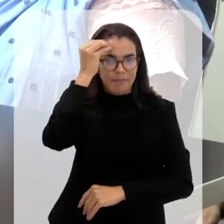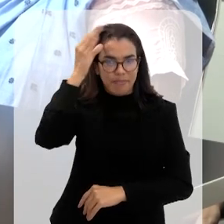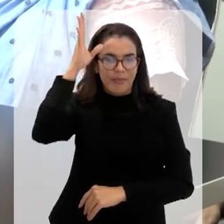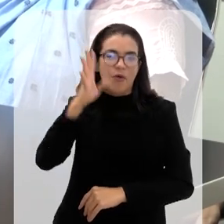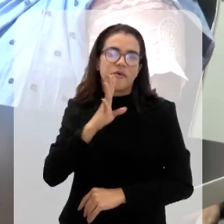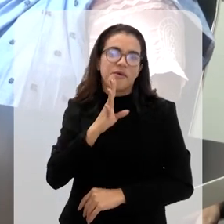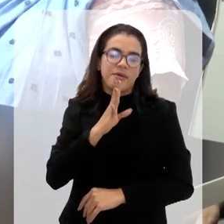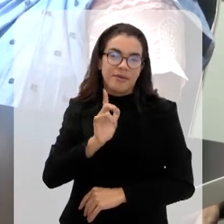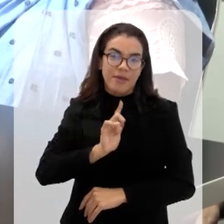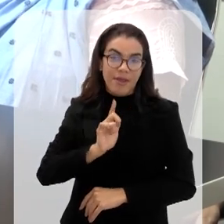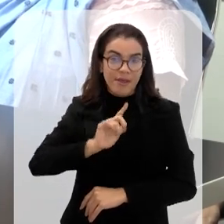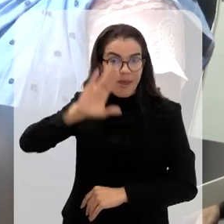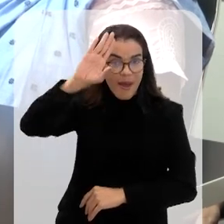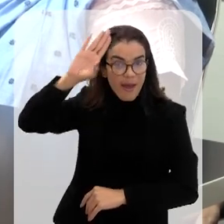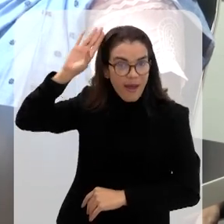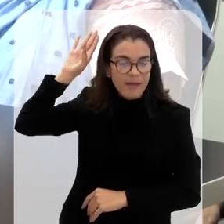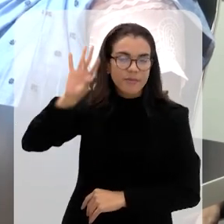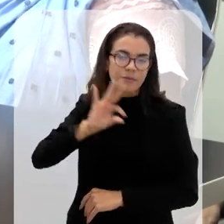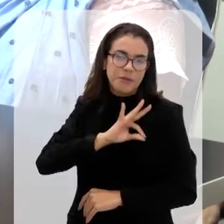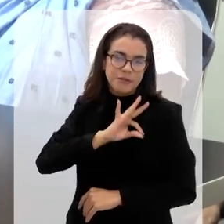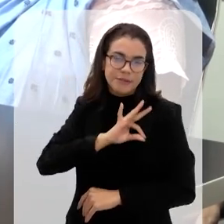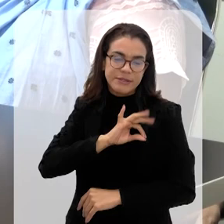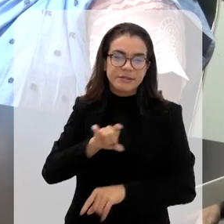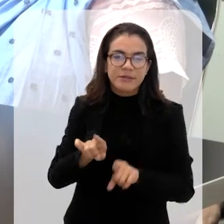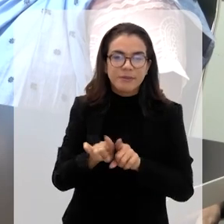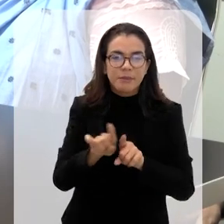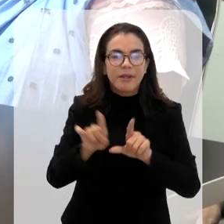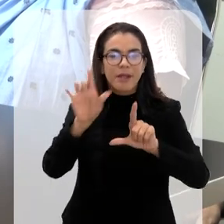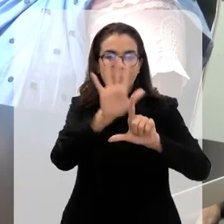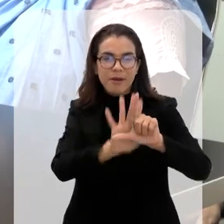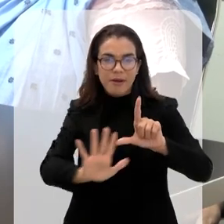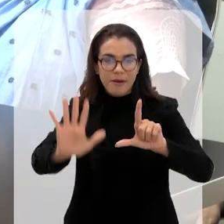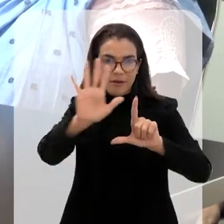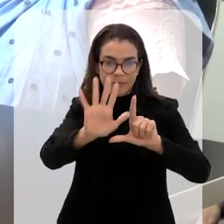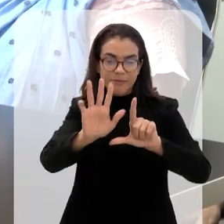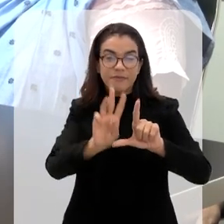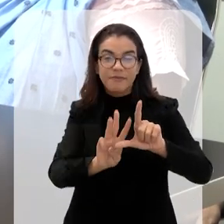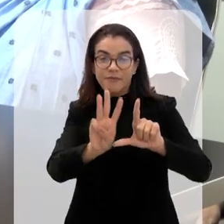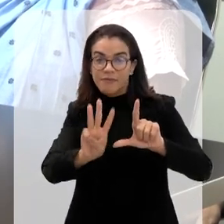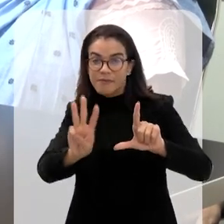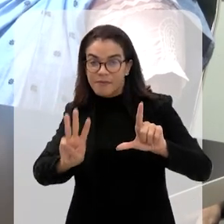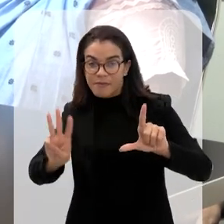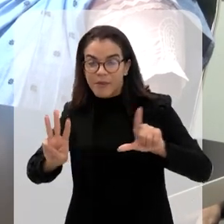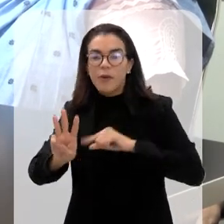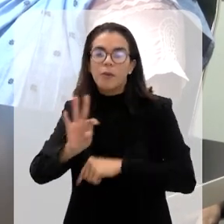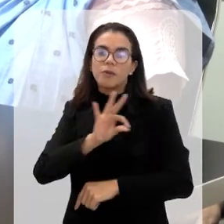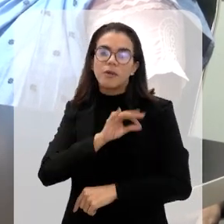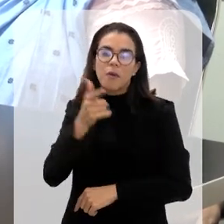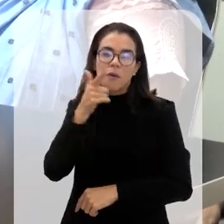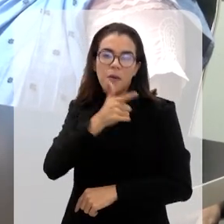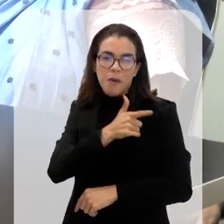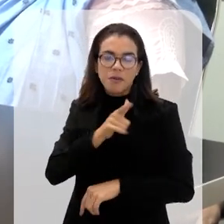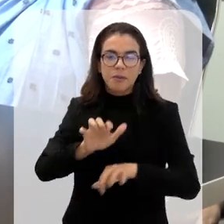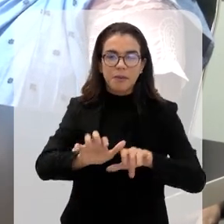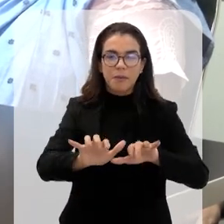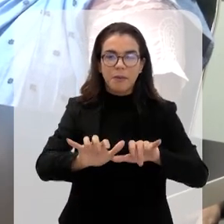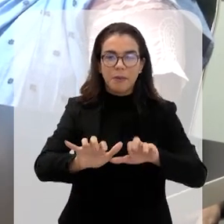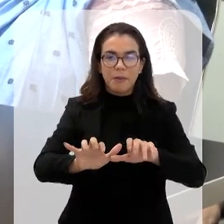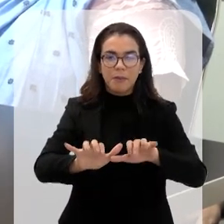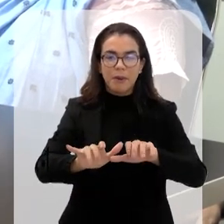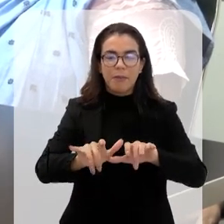ele tem conhecimento. E fora que a academia de polícia, ela tem uma plataforma online que o policial consegue